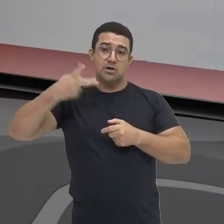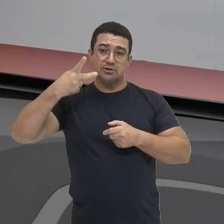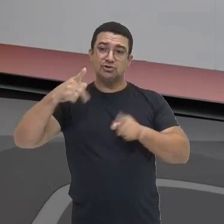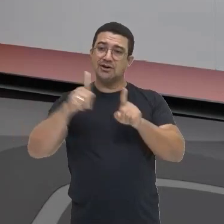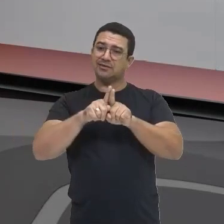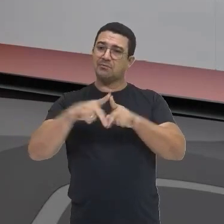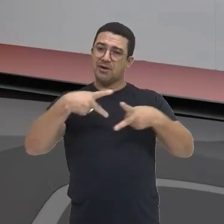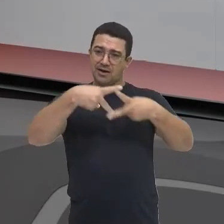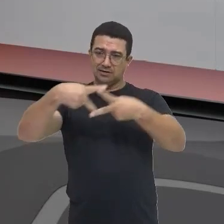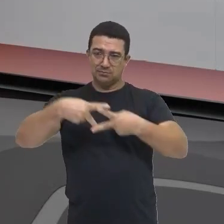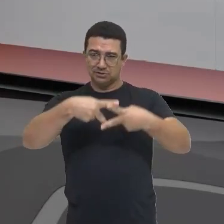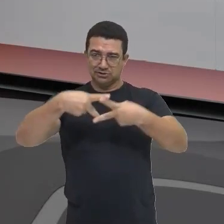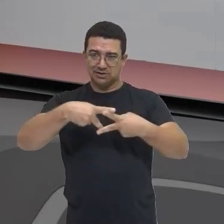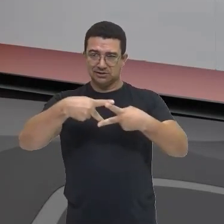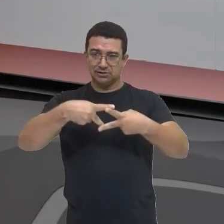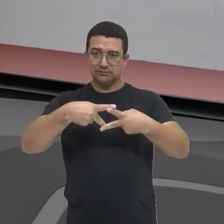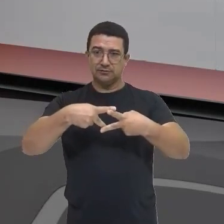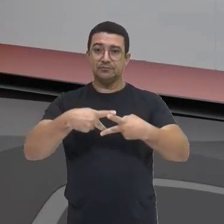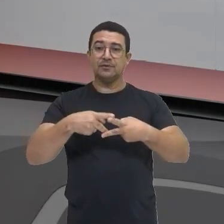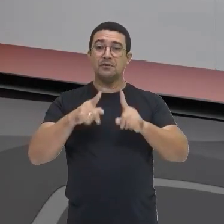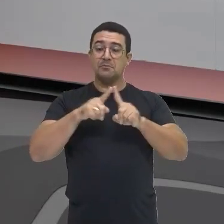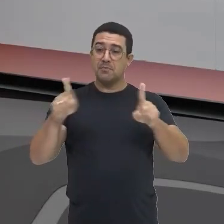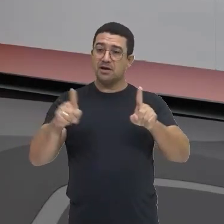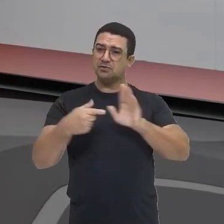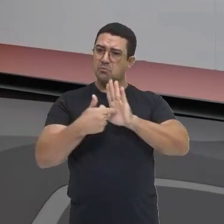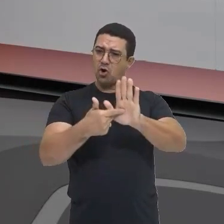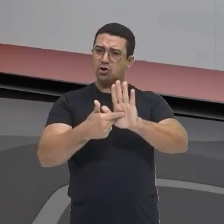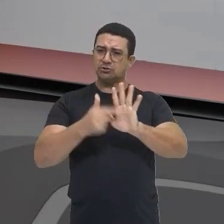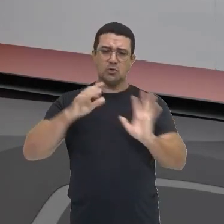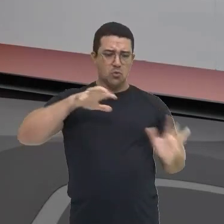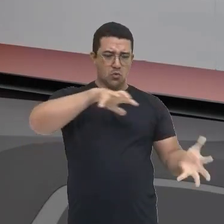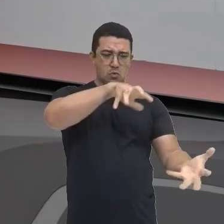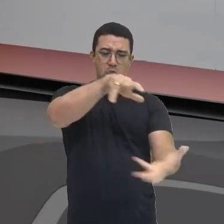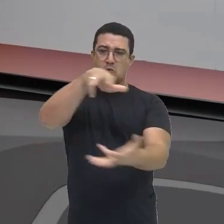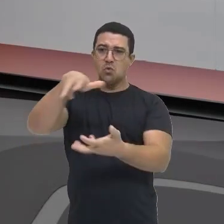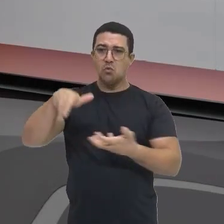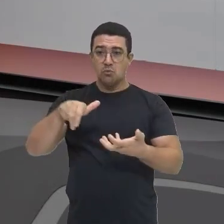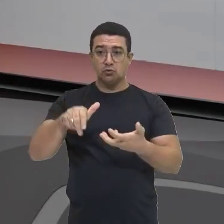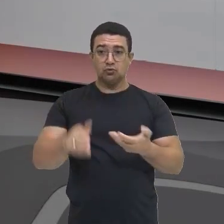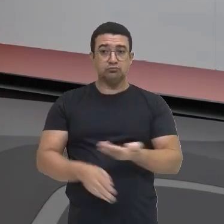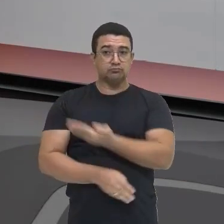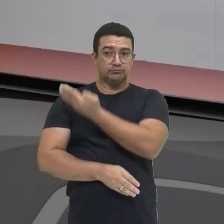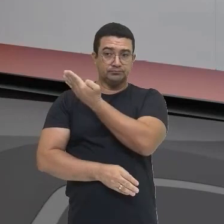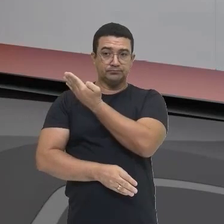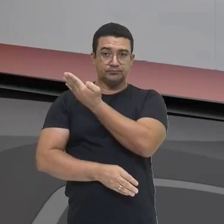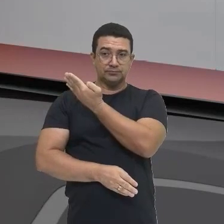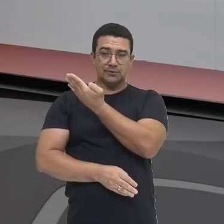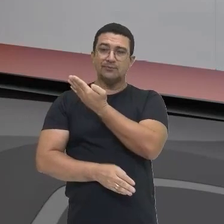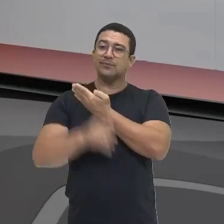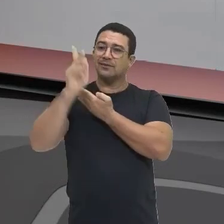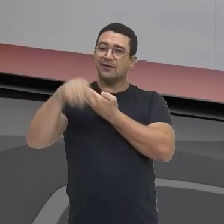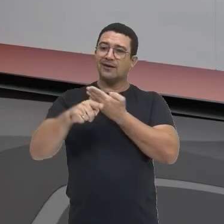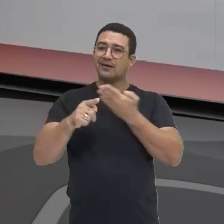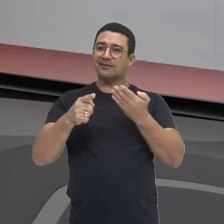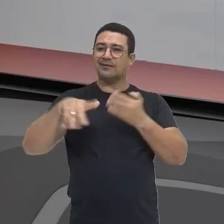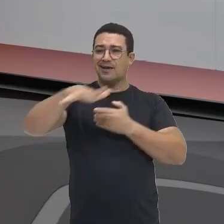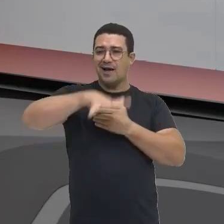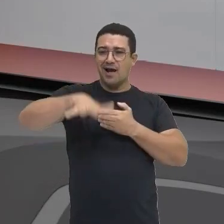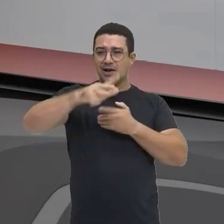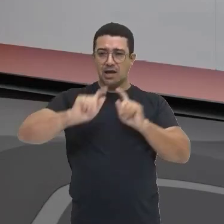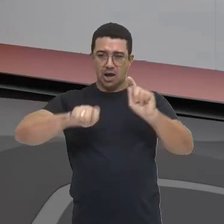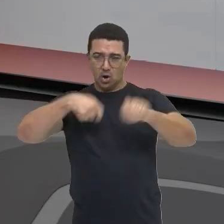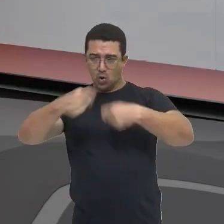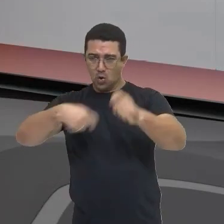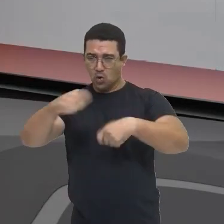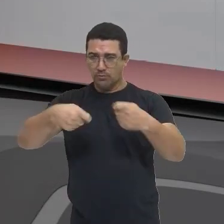faz alusão à questão do mundo como um todo, tá certo? Esse mapa, perdão, trata das questões econômicas que a